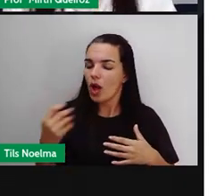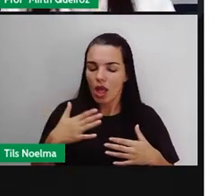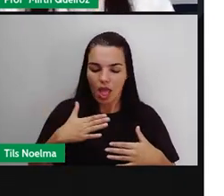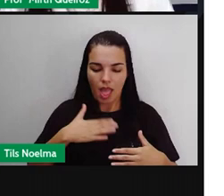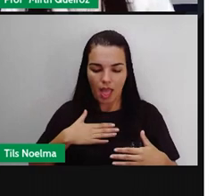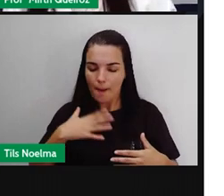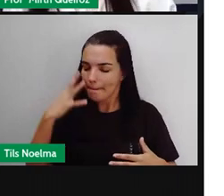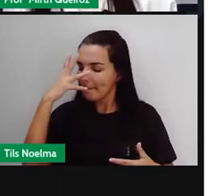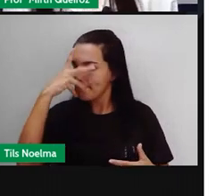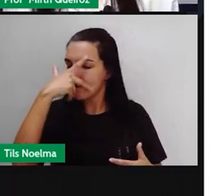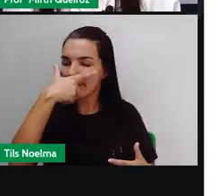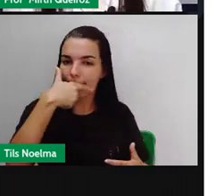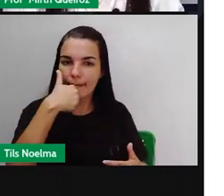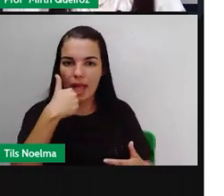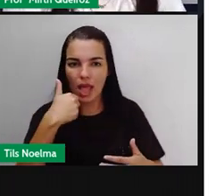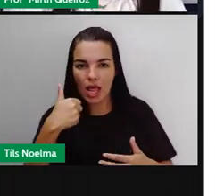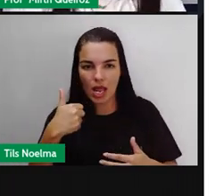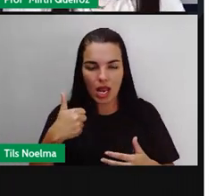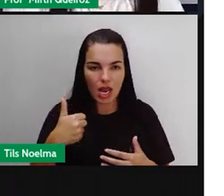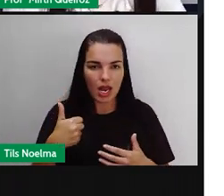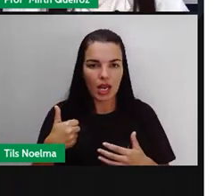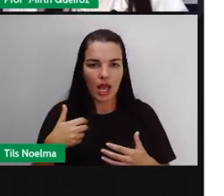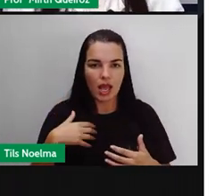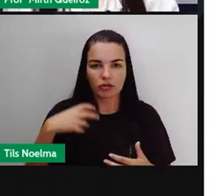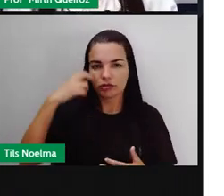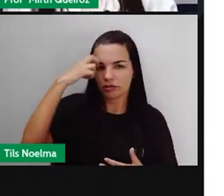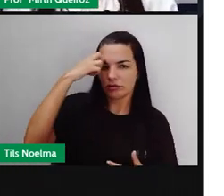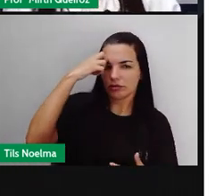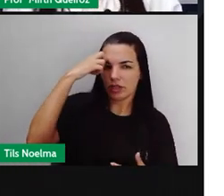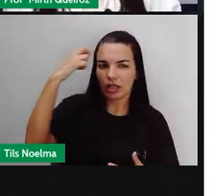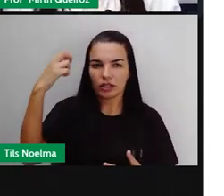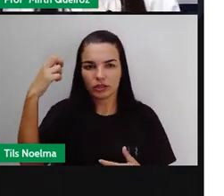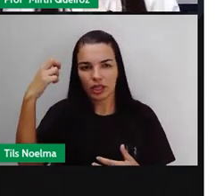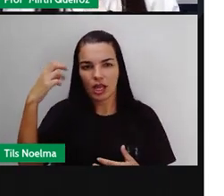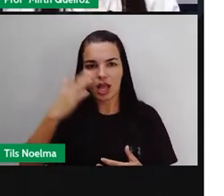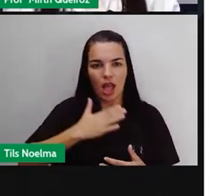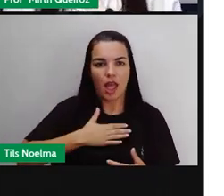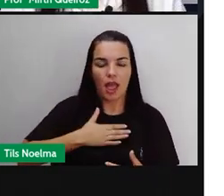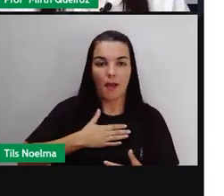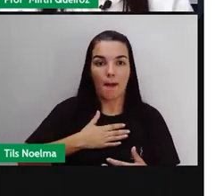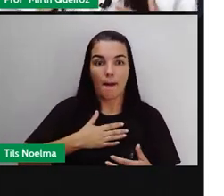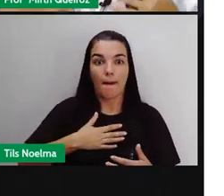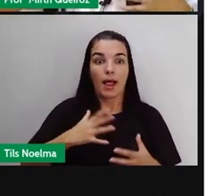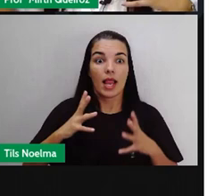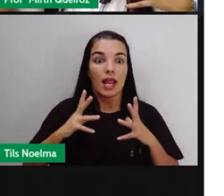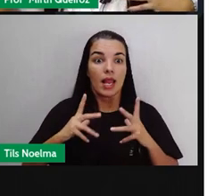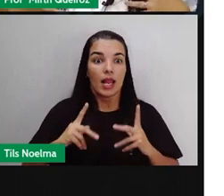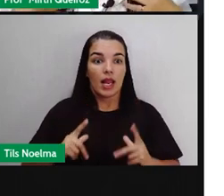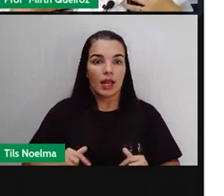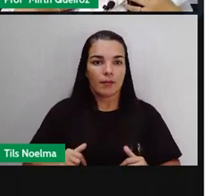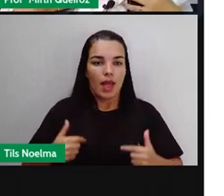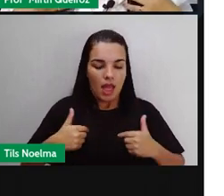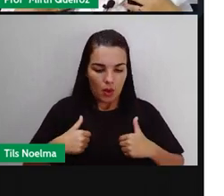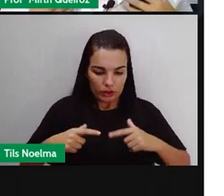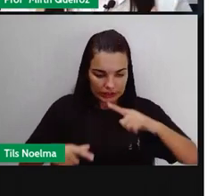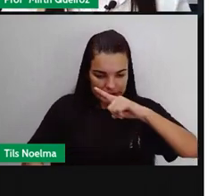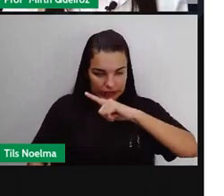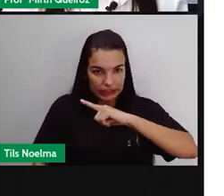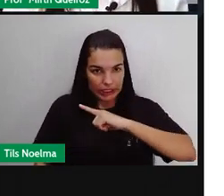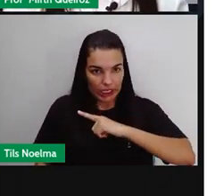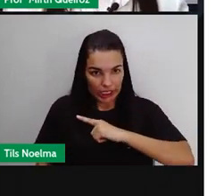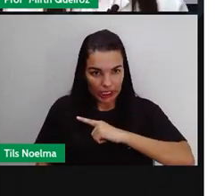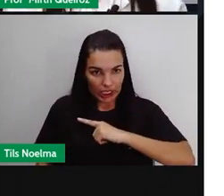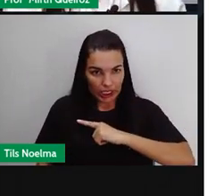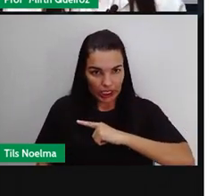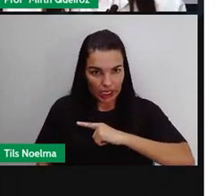beleza, inocência, inteligência, pressão, pureza, é algo que eu posso ter. Então, nós